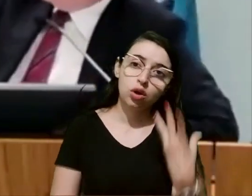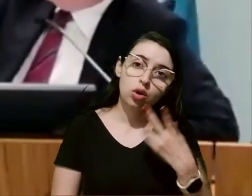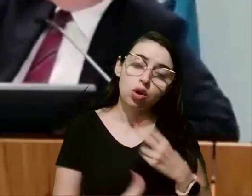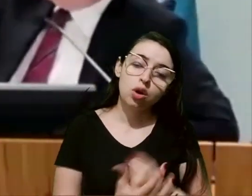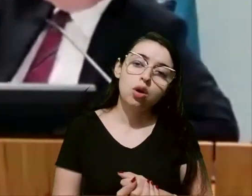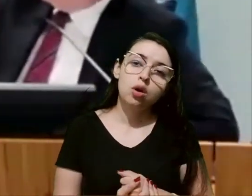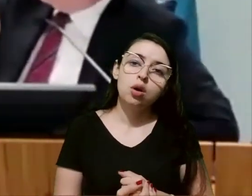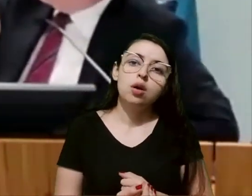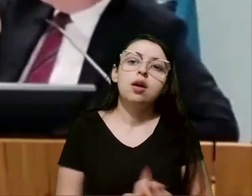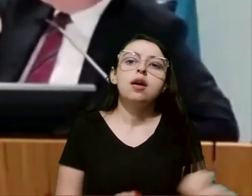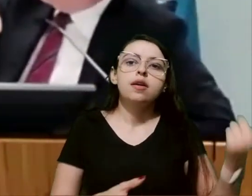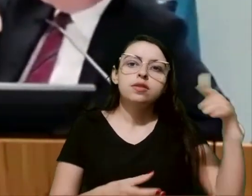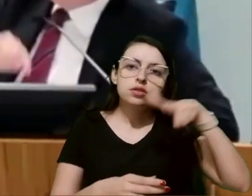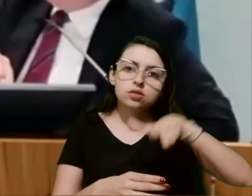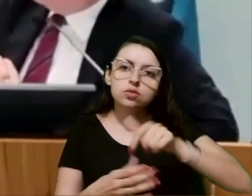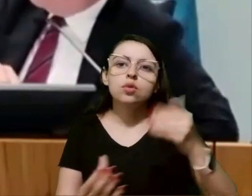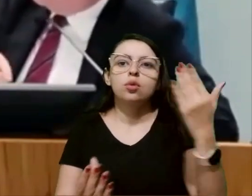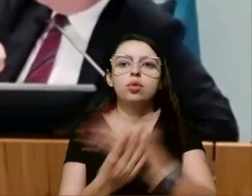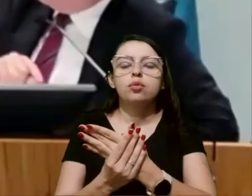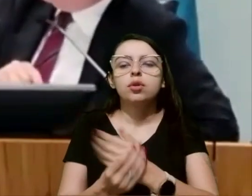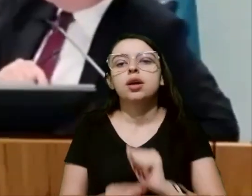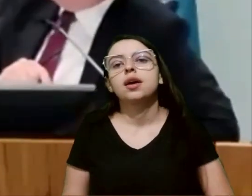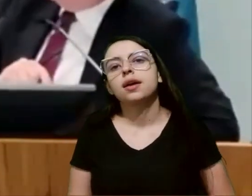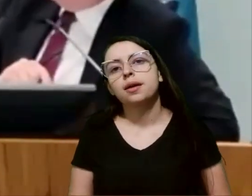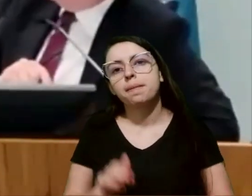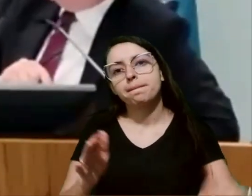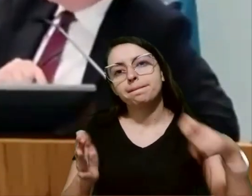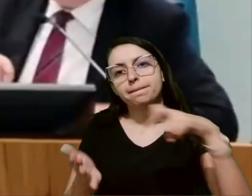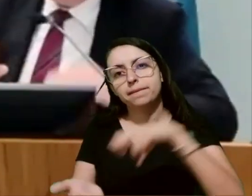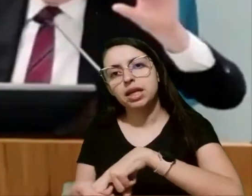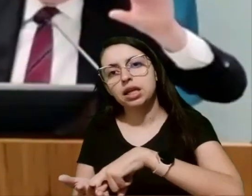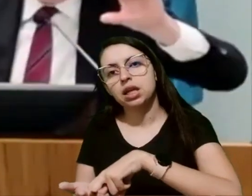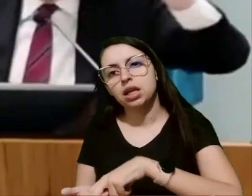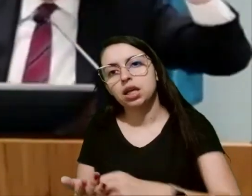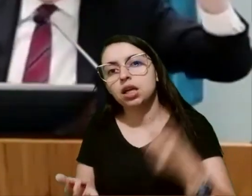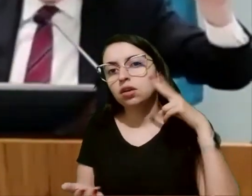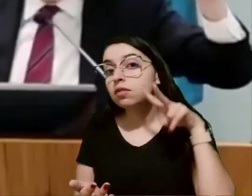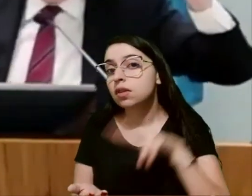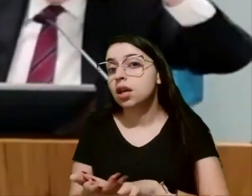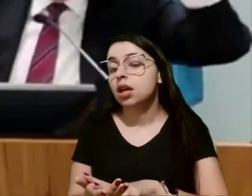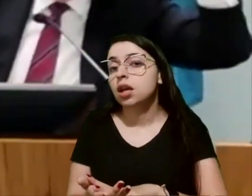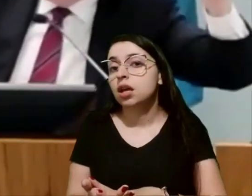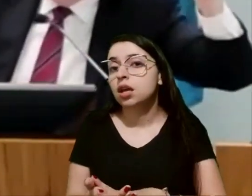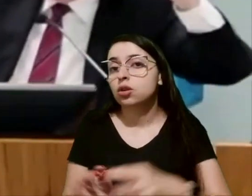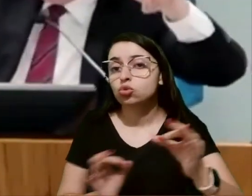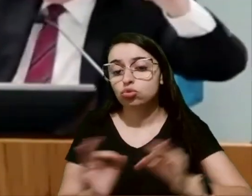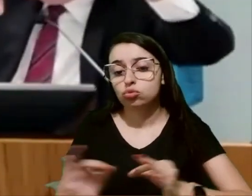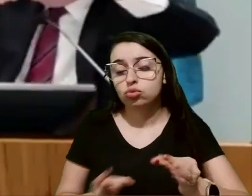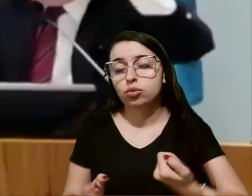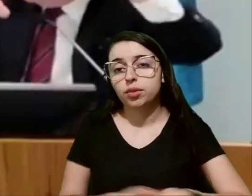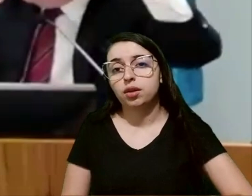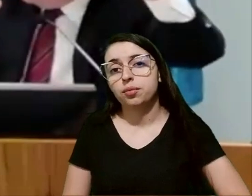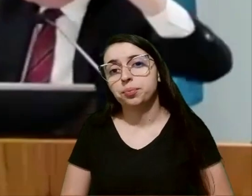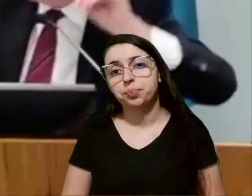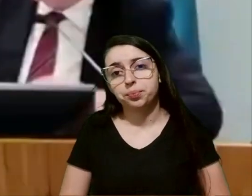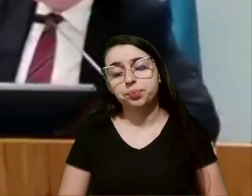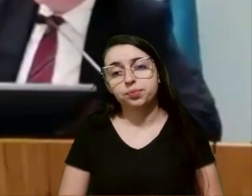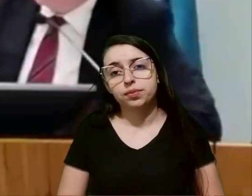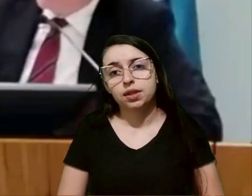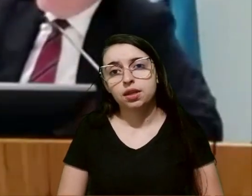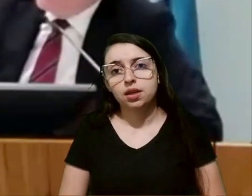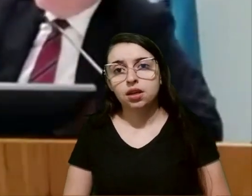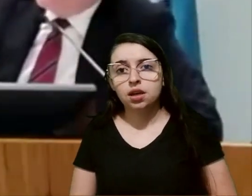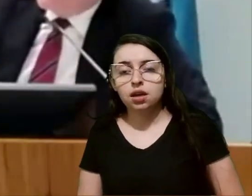o caso, fazia a revisão da pena. Aí eles não sei qual é o papel que ocupa o tribunal nesse